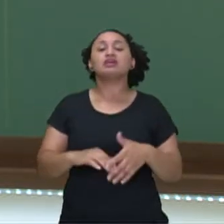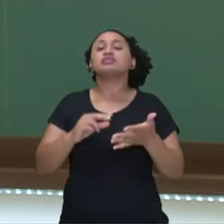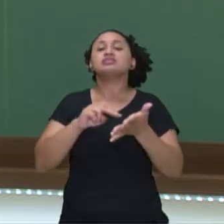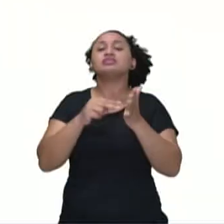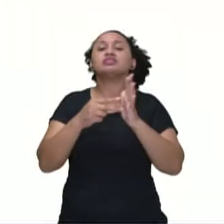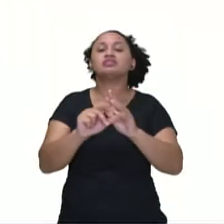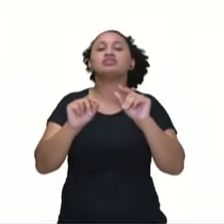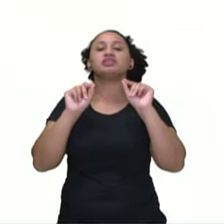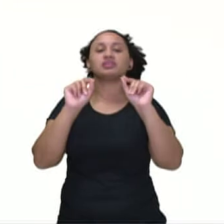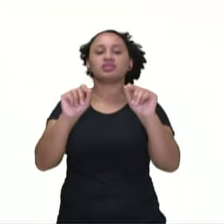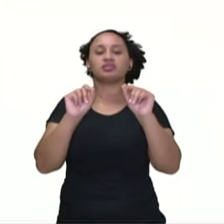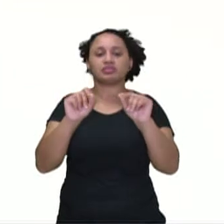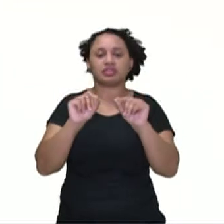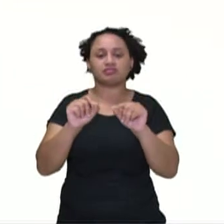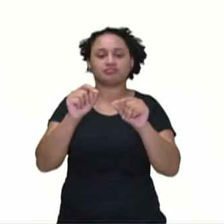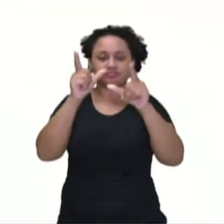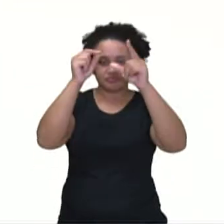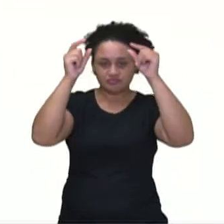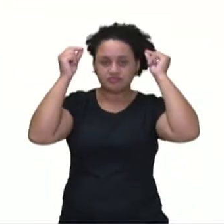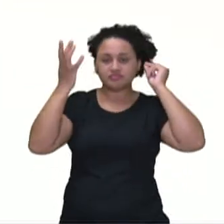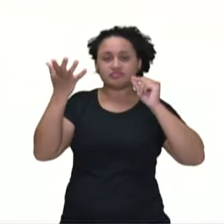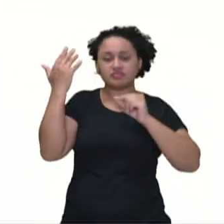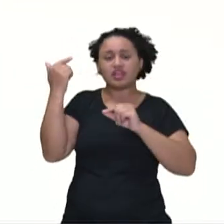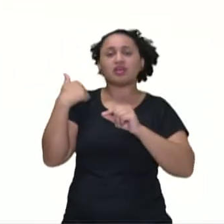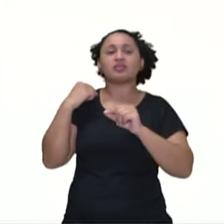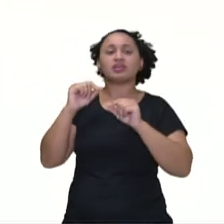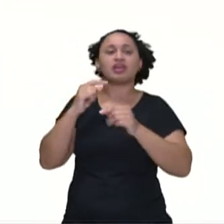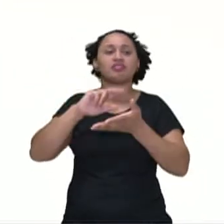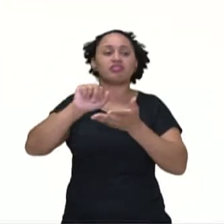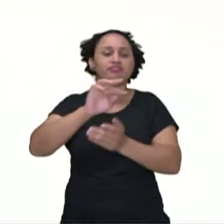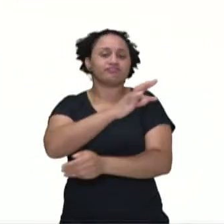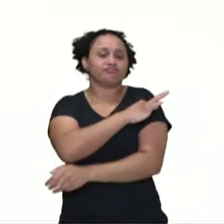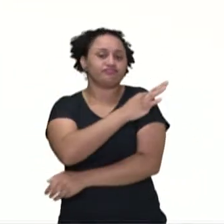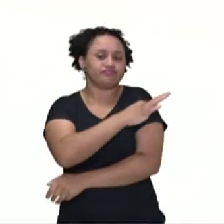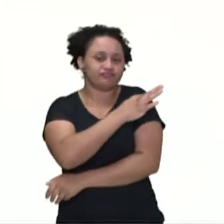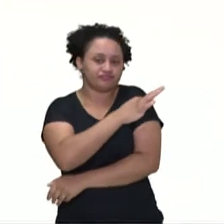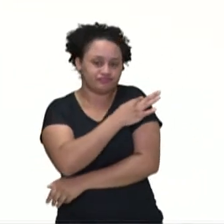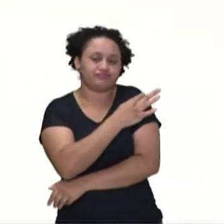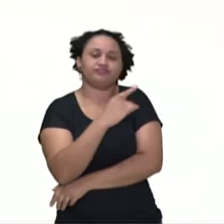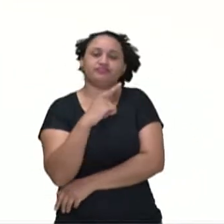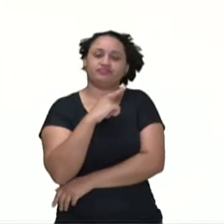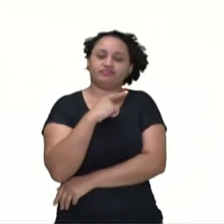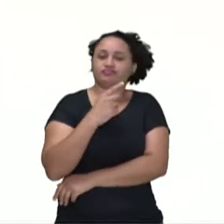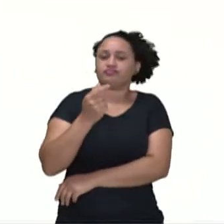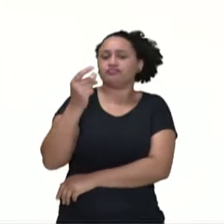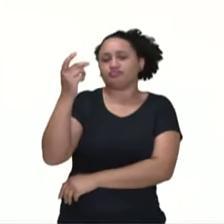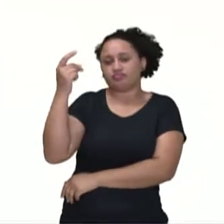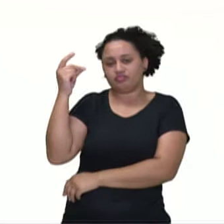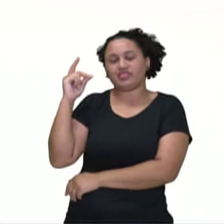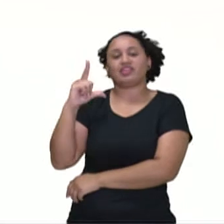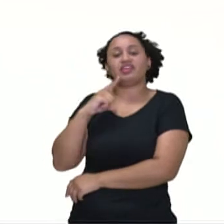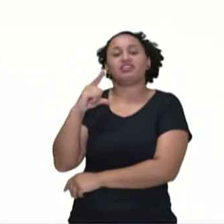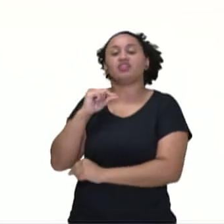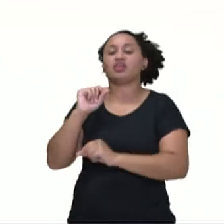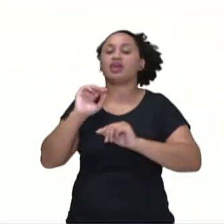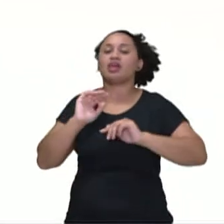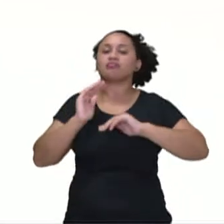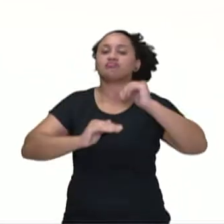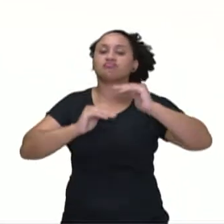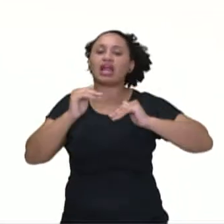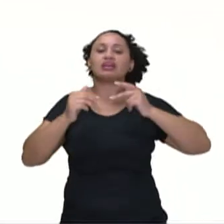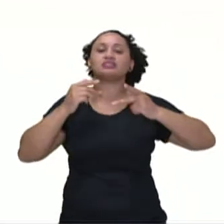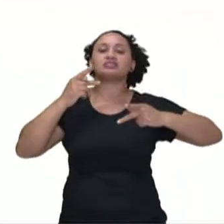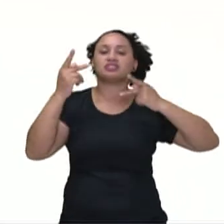Retorike, na Grécia Antiga, nada mais era do que o conjunto de técnicas antigas que compunham a atividade